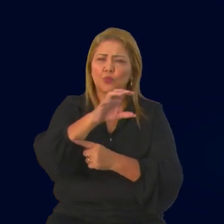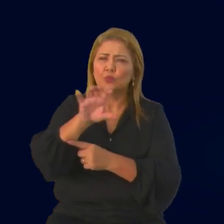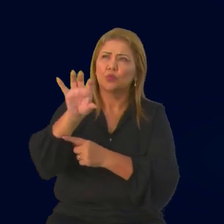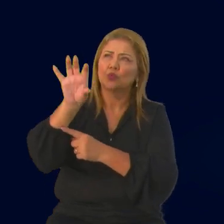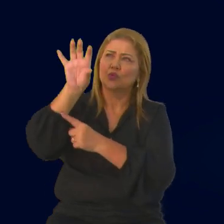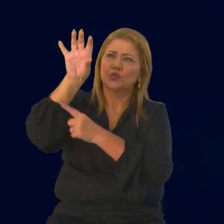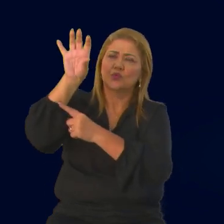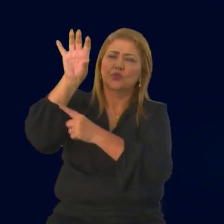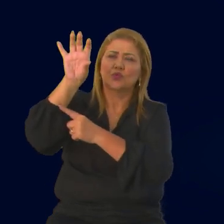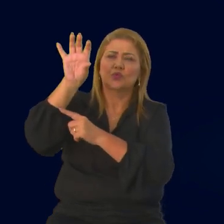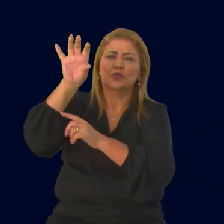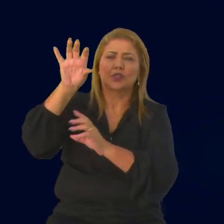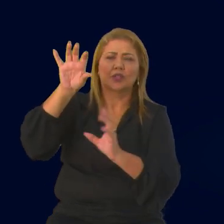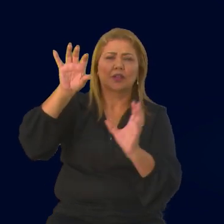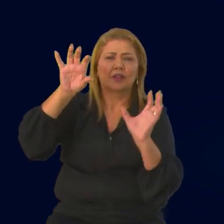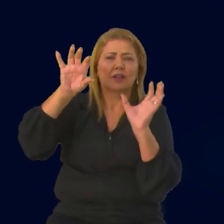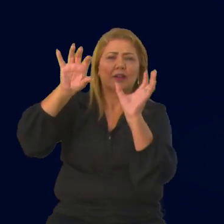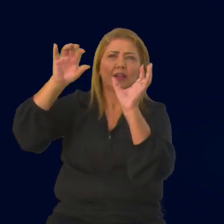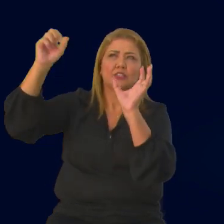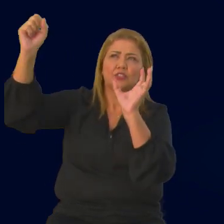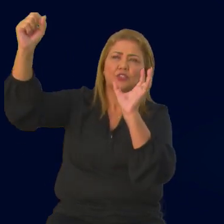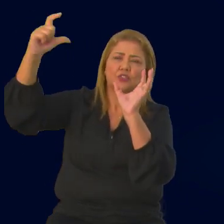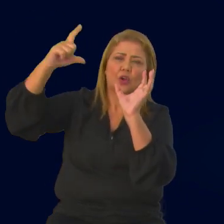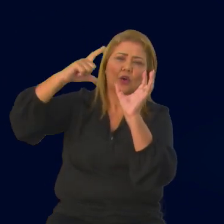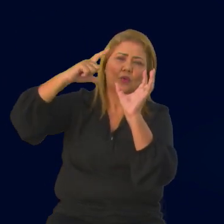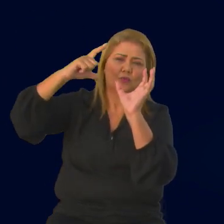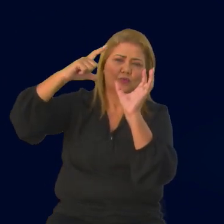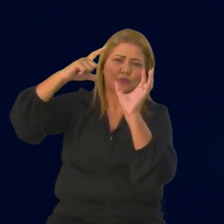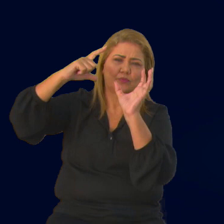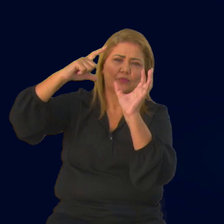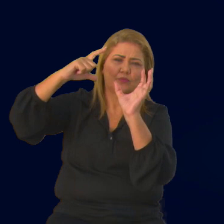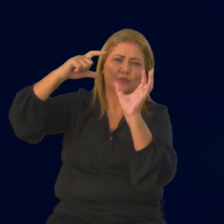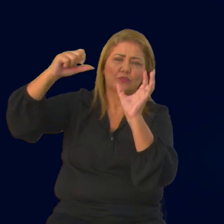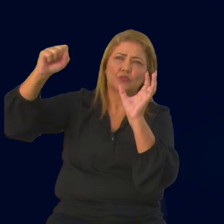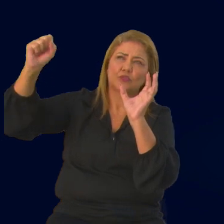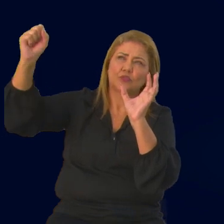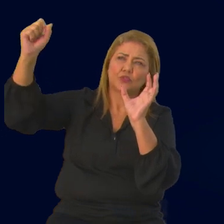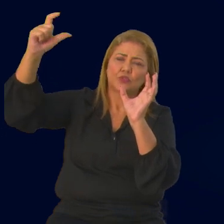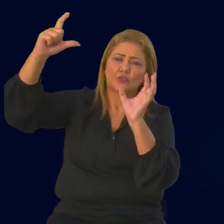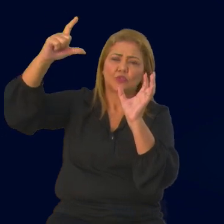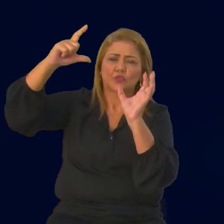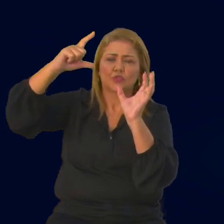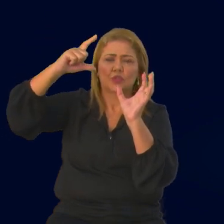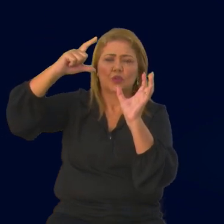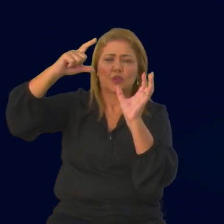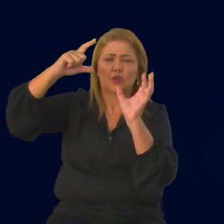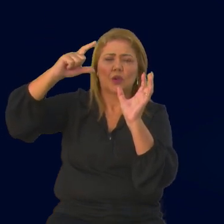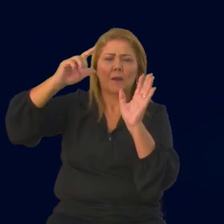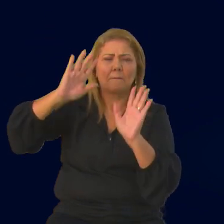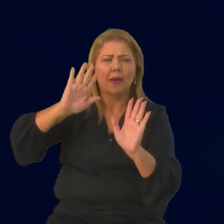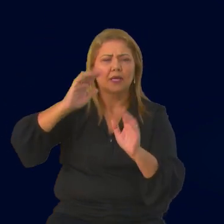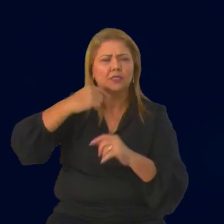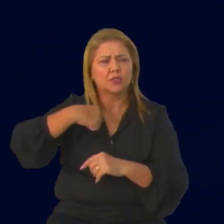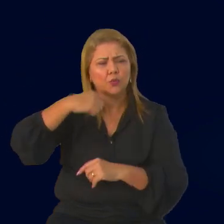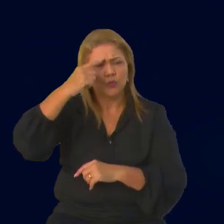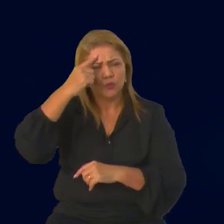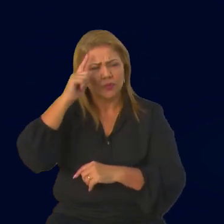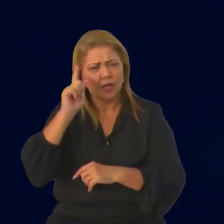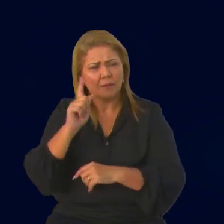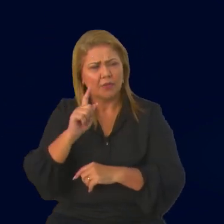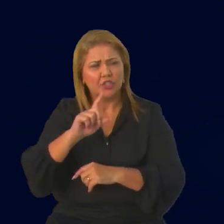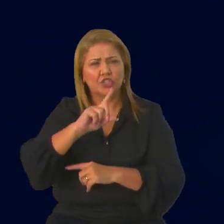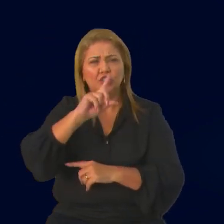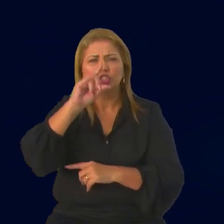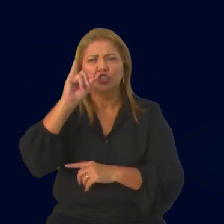todos sabem que girassol é uma flor que se volta sempre para o sol. Mas o que eu não sabia é que nos dias